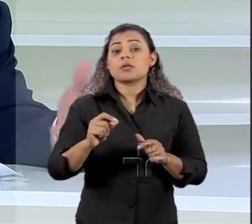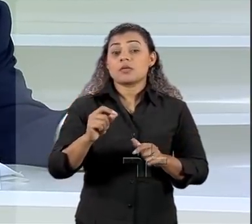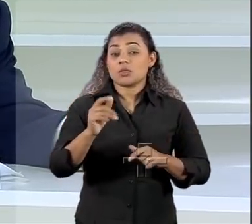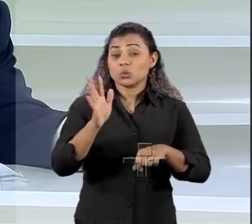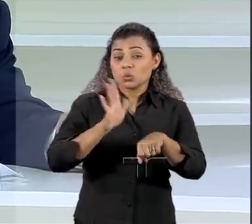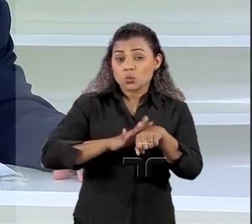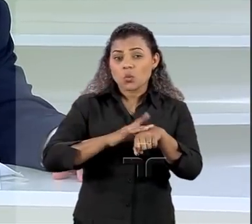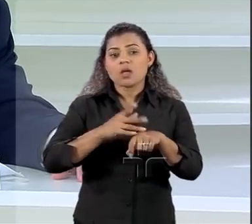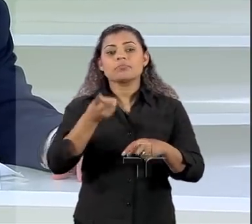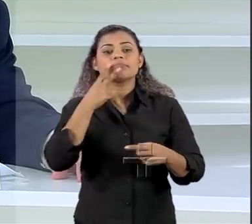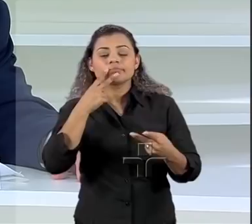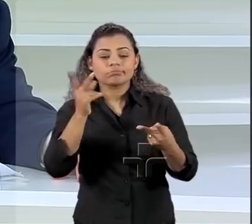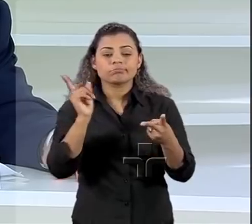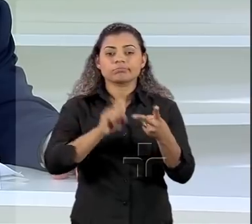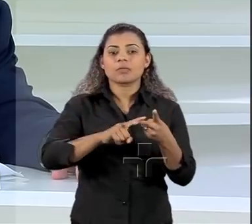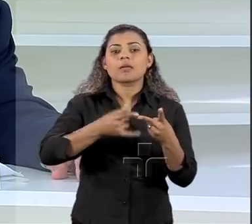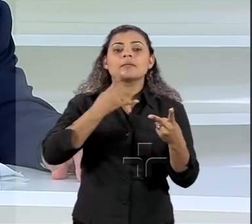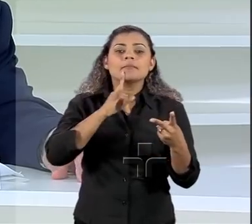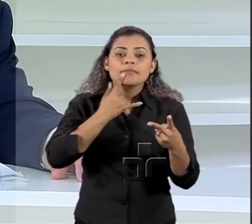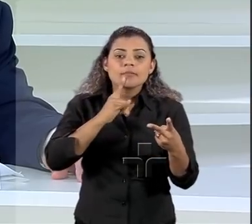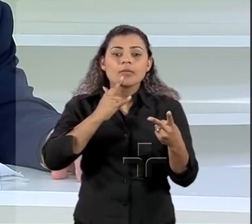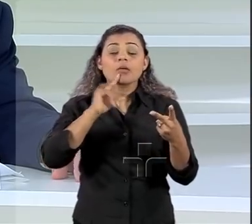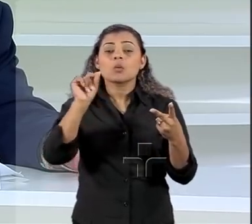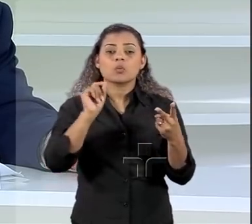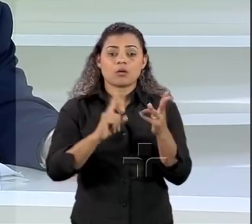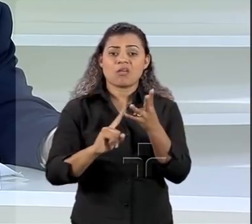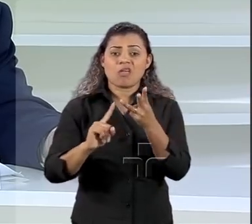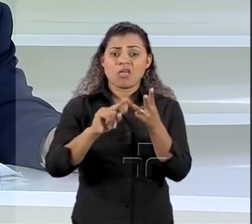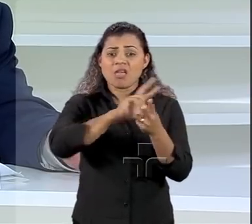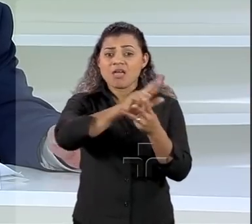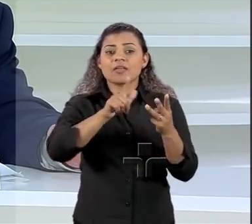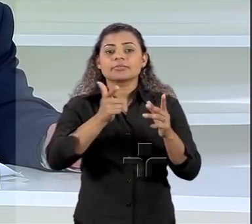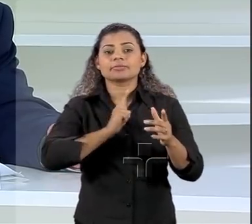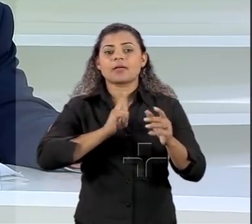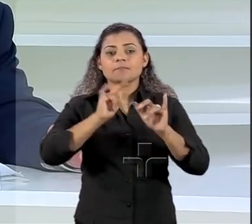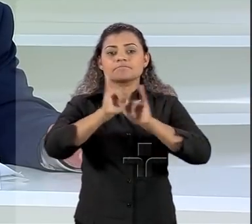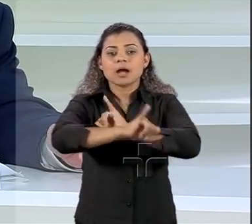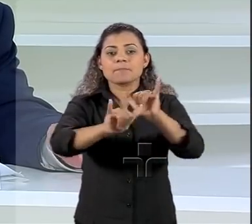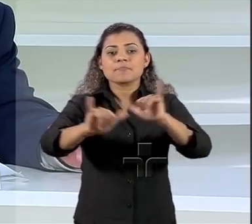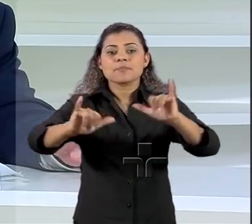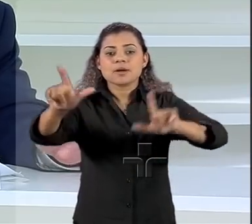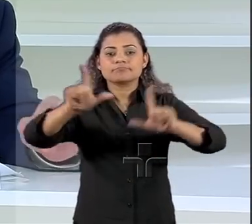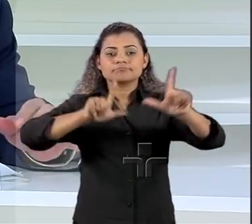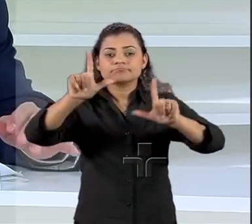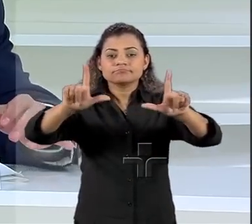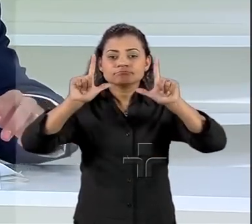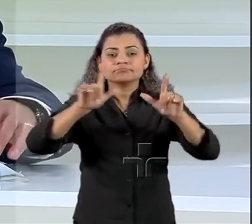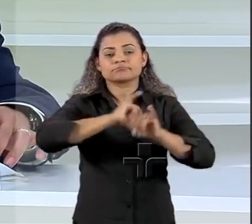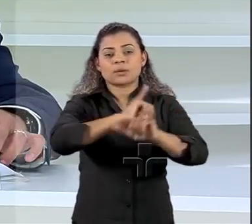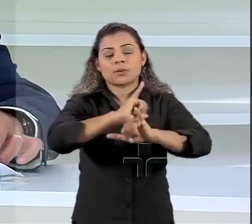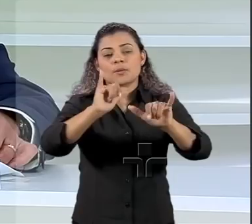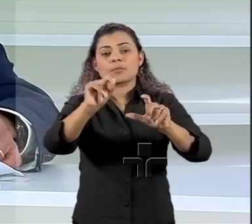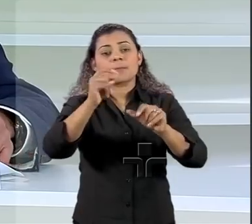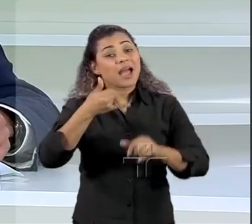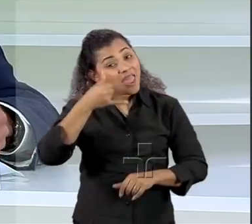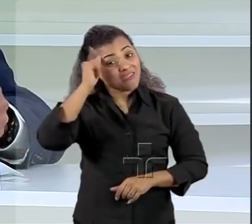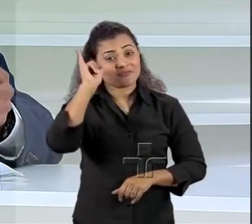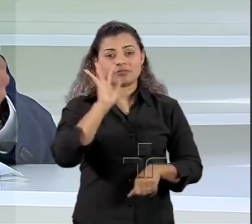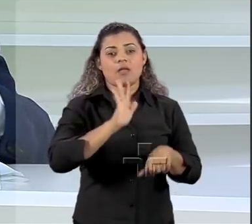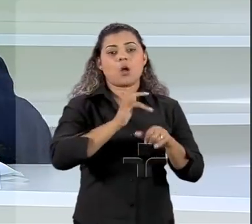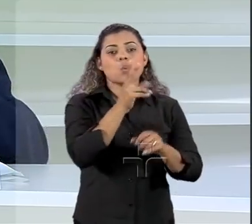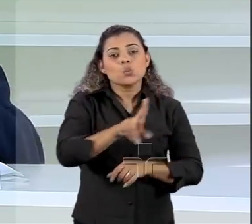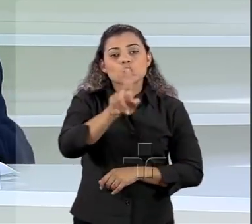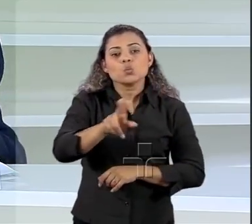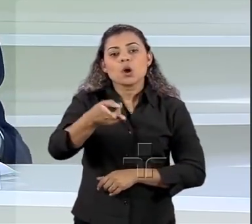saúde, como tabaco, para desencorajar o uso e desonerar a sociedade do alto custo de saúde associado